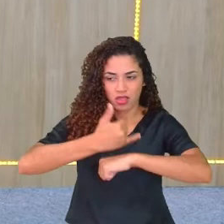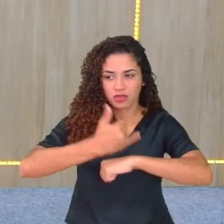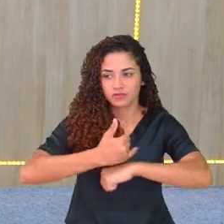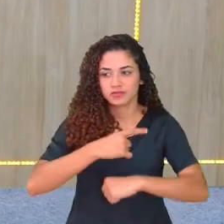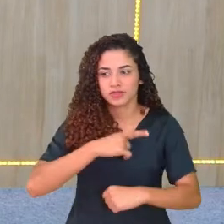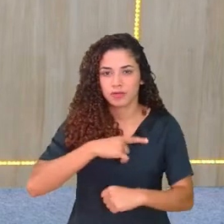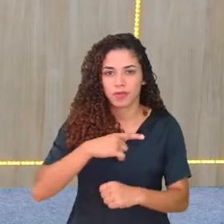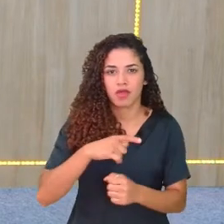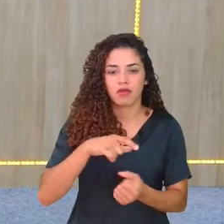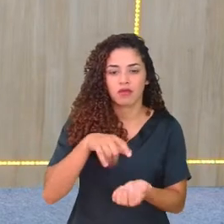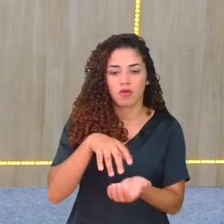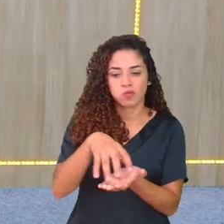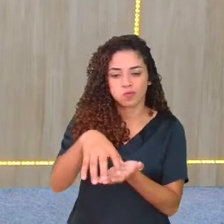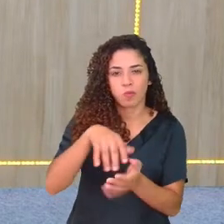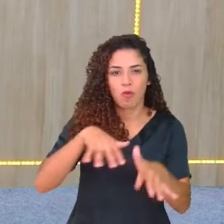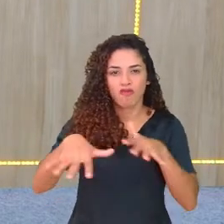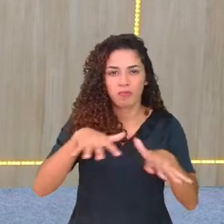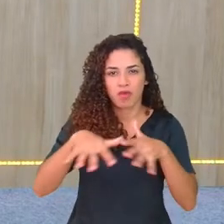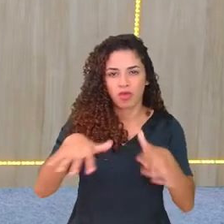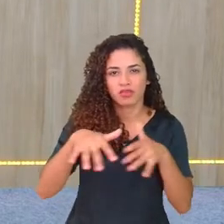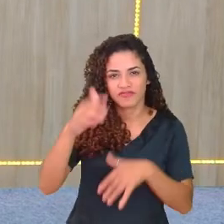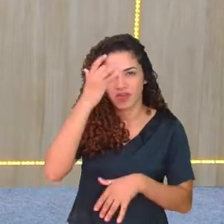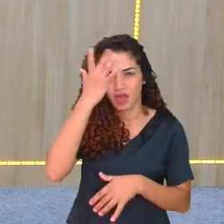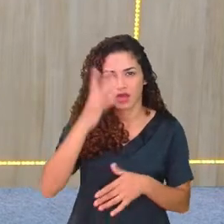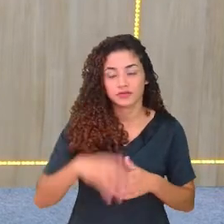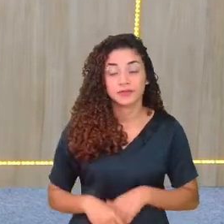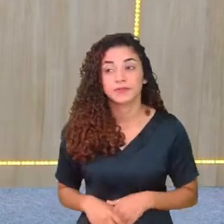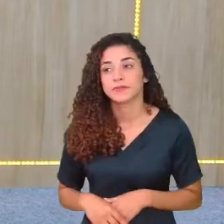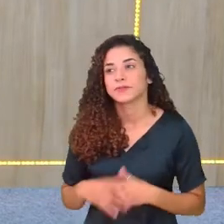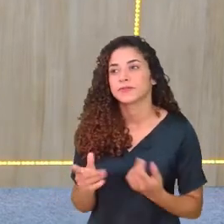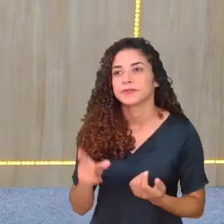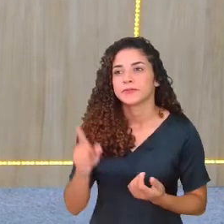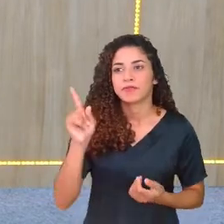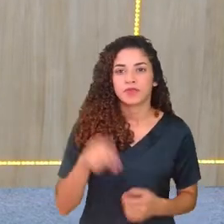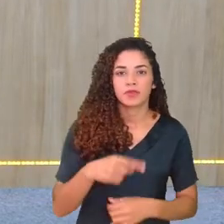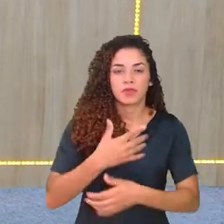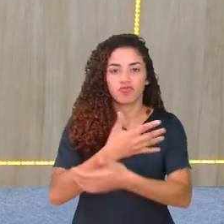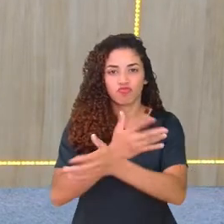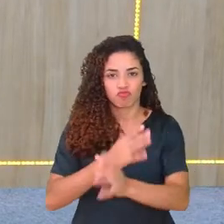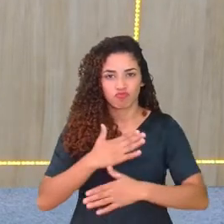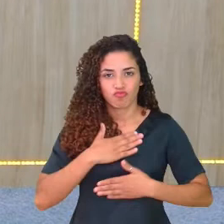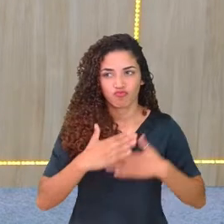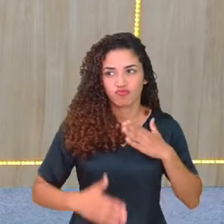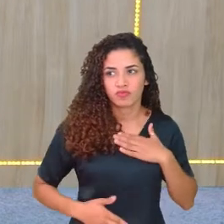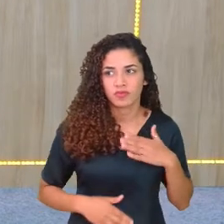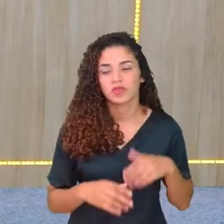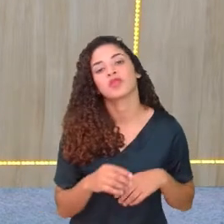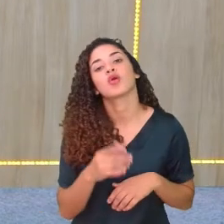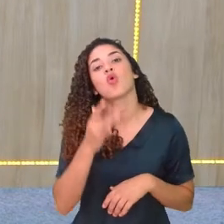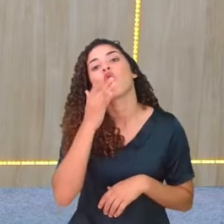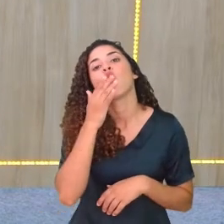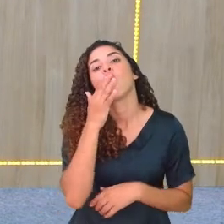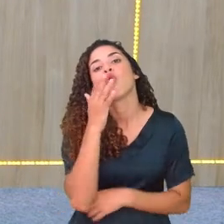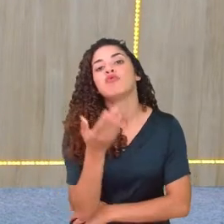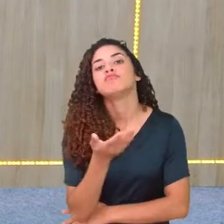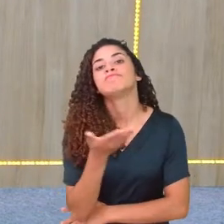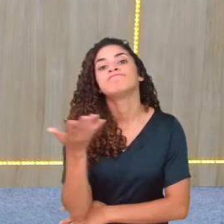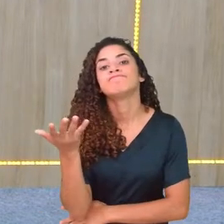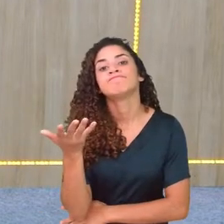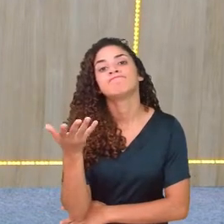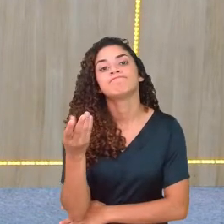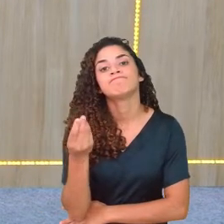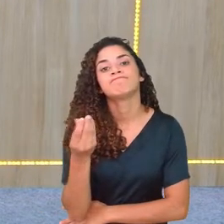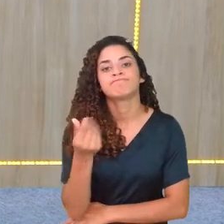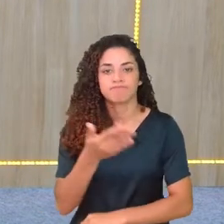rodinhas, porque aí facilita para a gente trazer. Então, aqui é um esqueleto com a coloração, né, a questão aí de uma